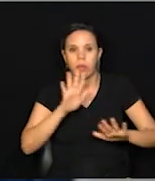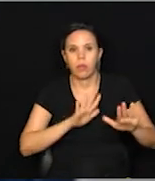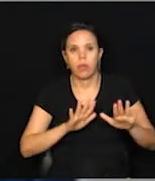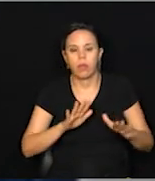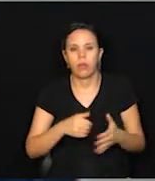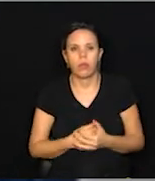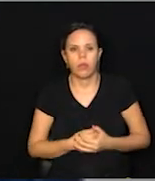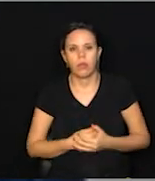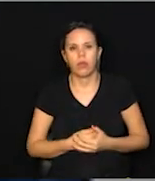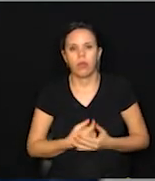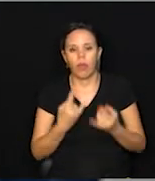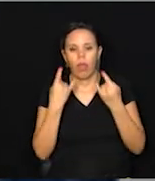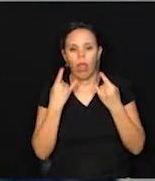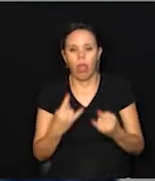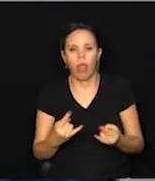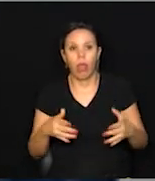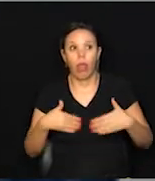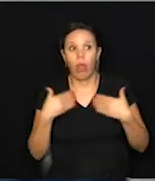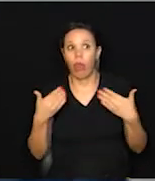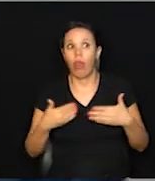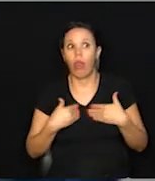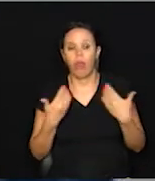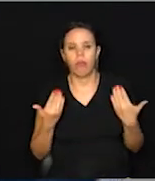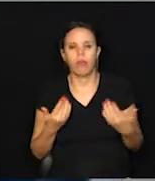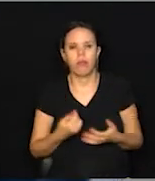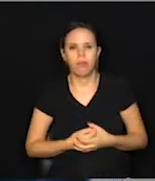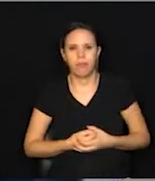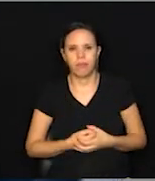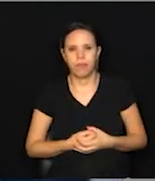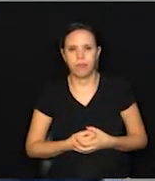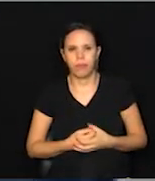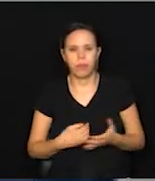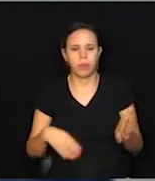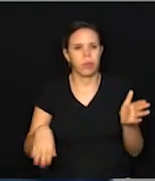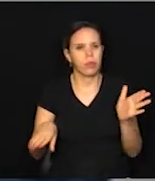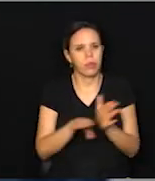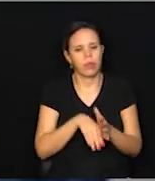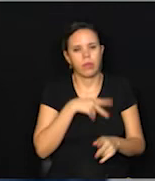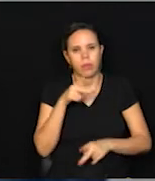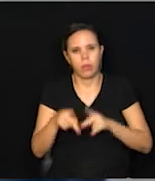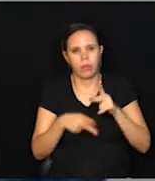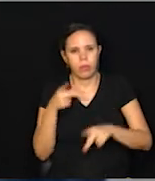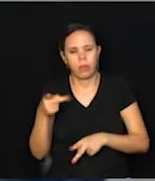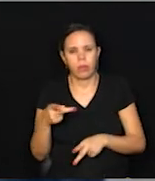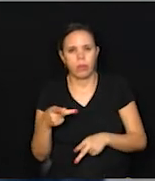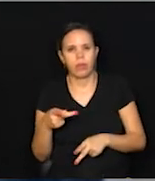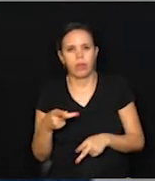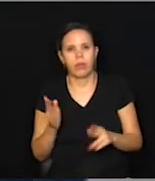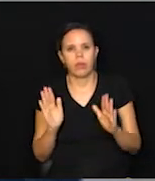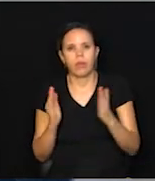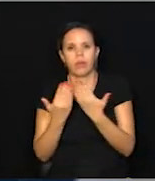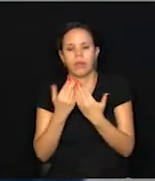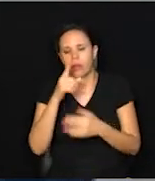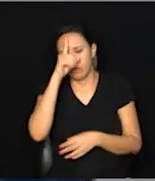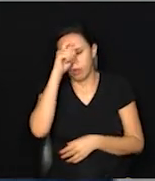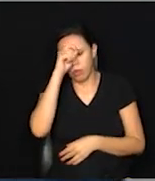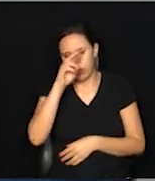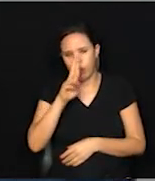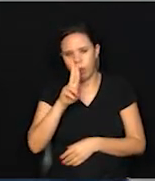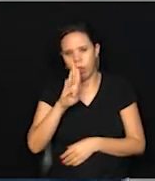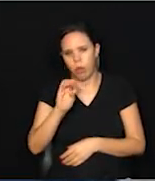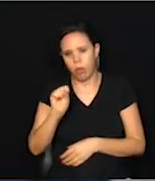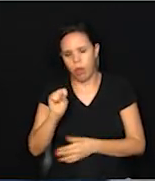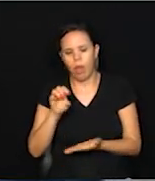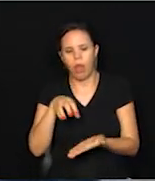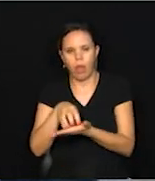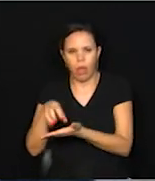na tentação de se entusiasmar com a diminuição da chegada de pacientes às nossas portas, UBS, pré-hospitalar